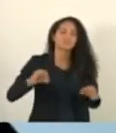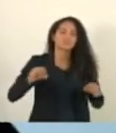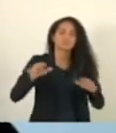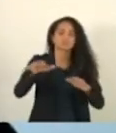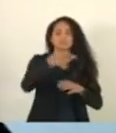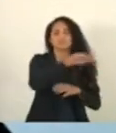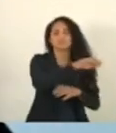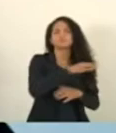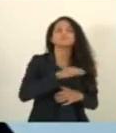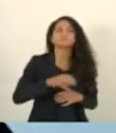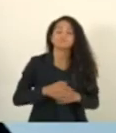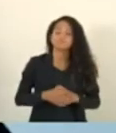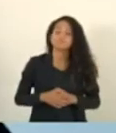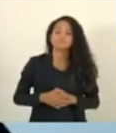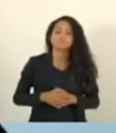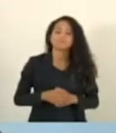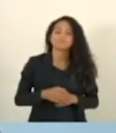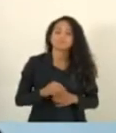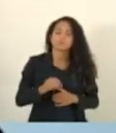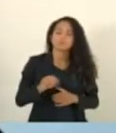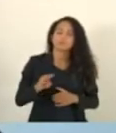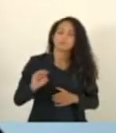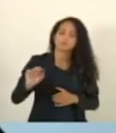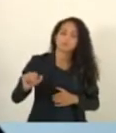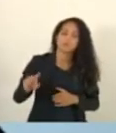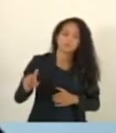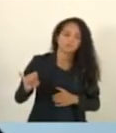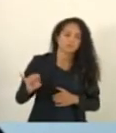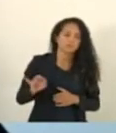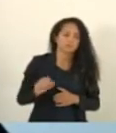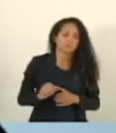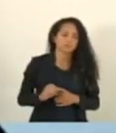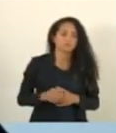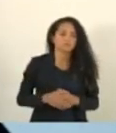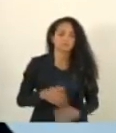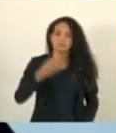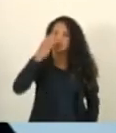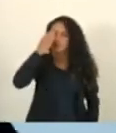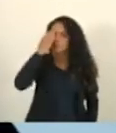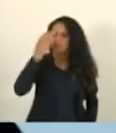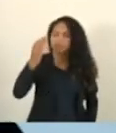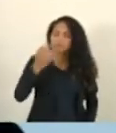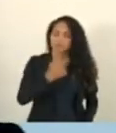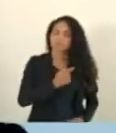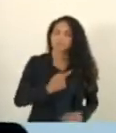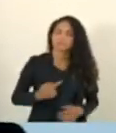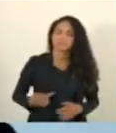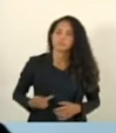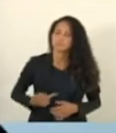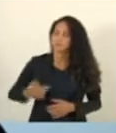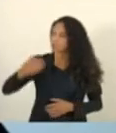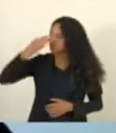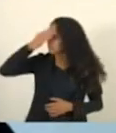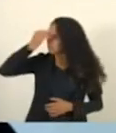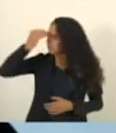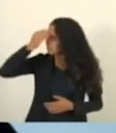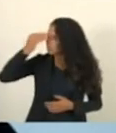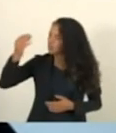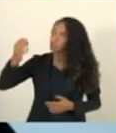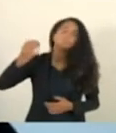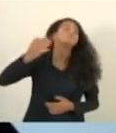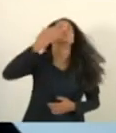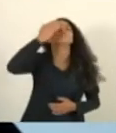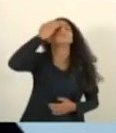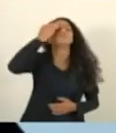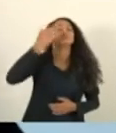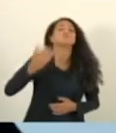Laje, de Boa Vista, de Sotema, do Morro da Companhia. Obrigada, governador Renato Casagrande.